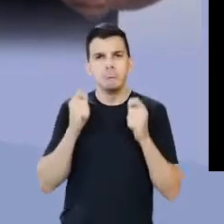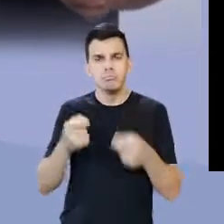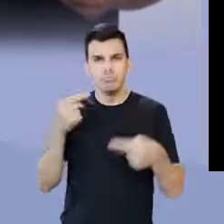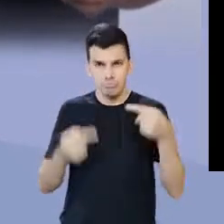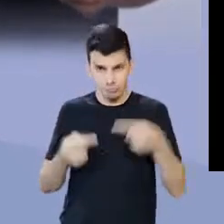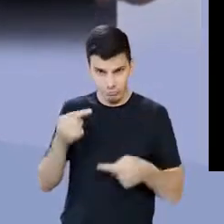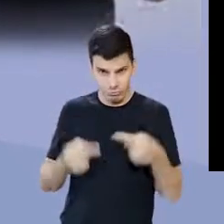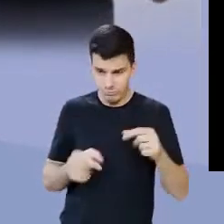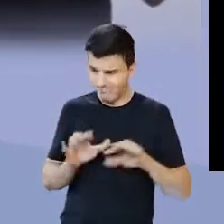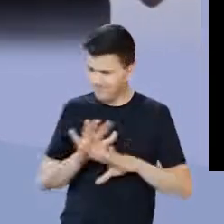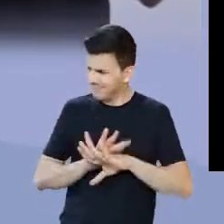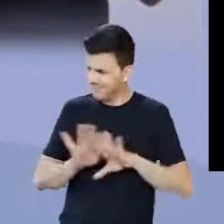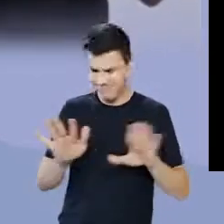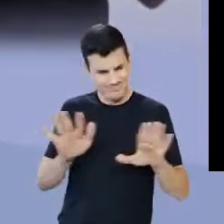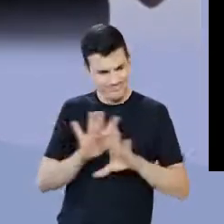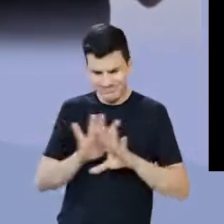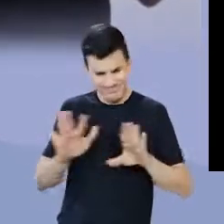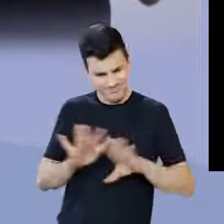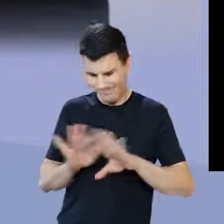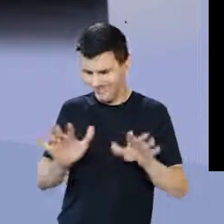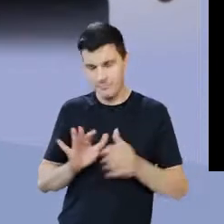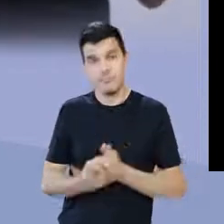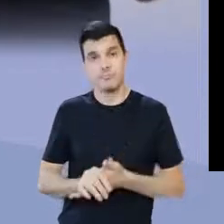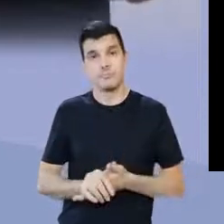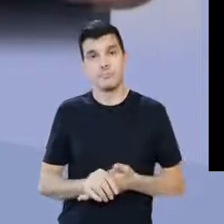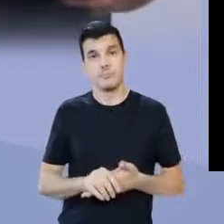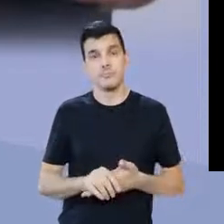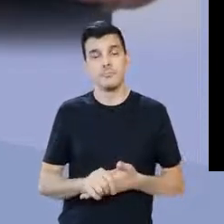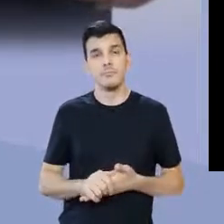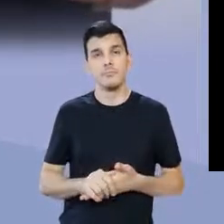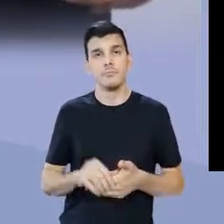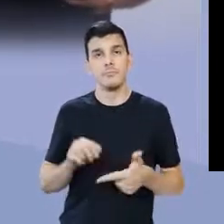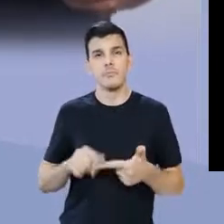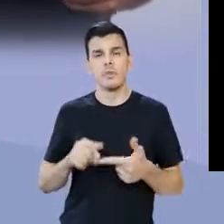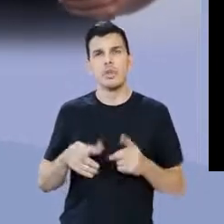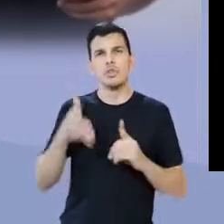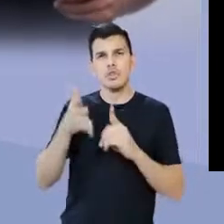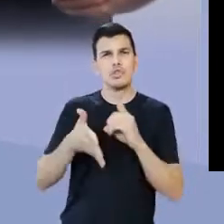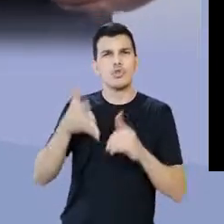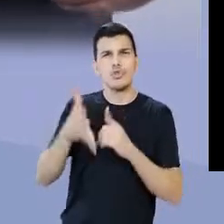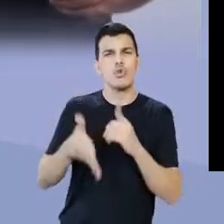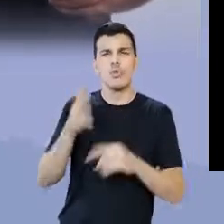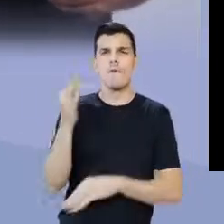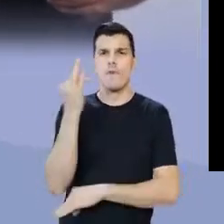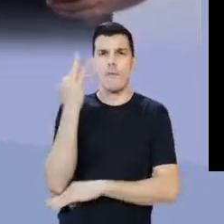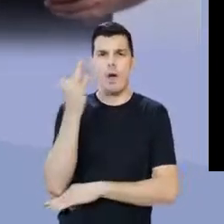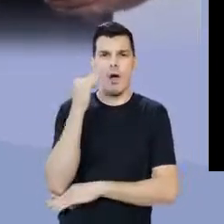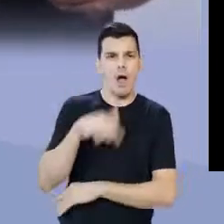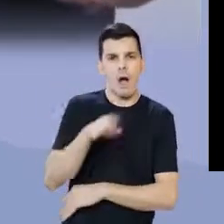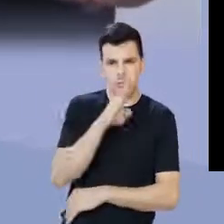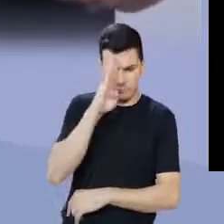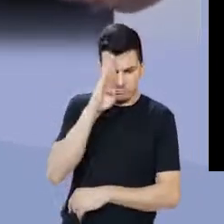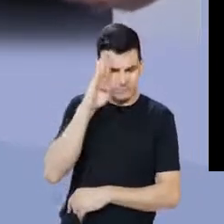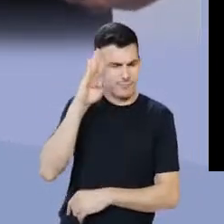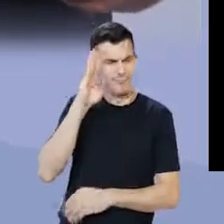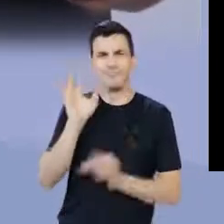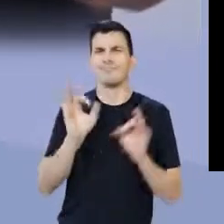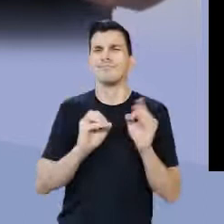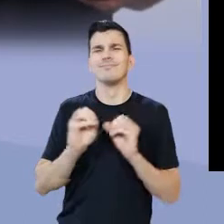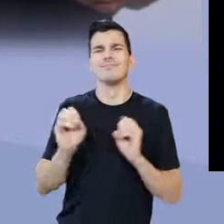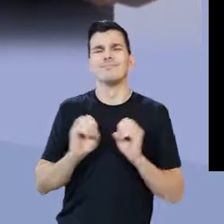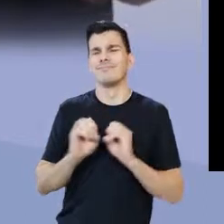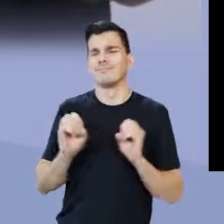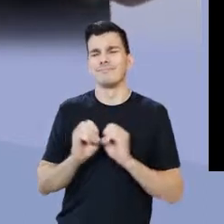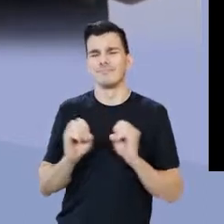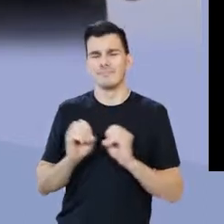debates políticos? Não tinha nada de ativismo nessa época. D, discurso formalista em espaço acadêmico? Meu Deus,